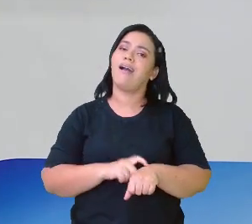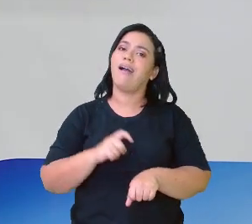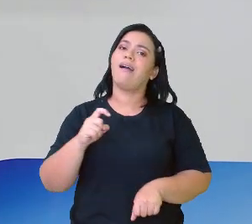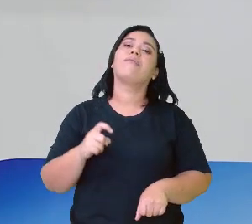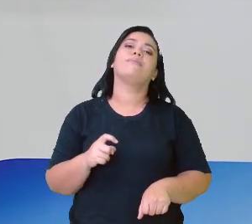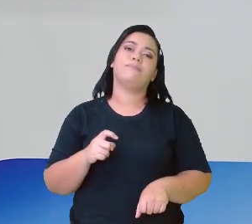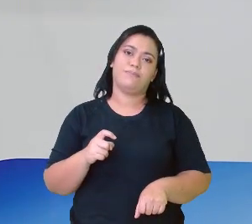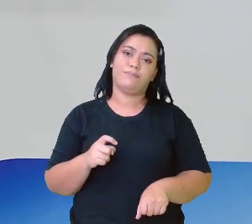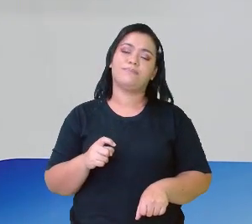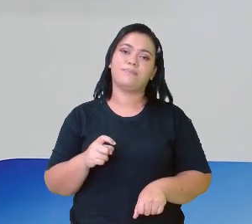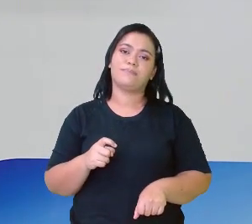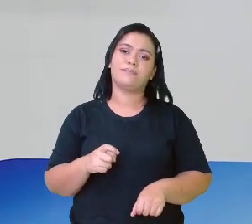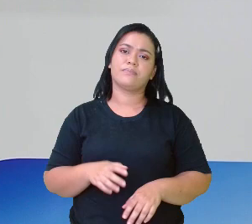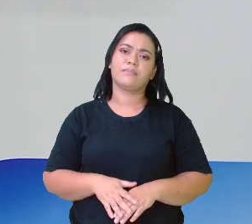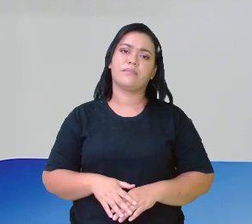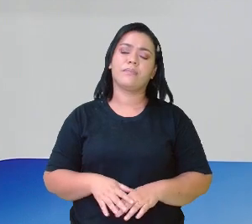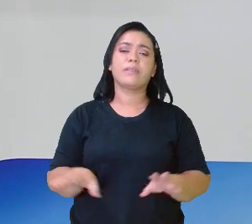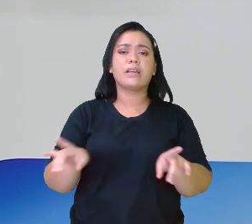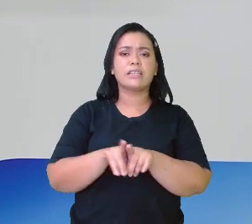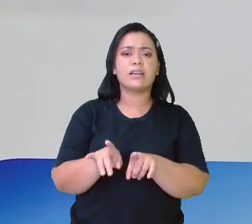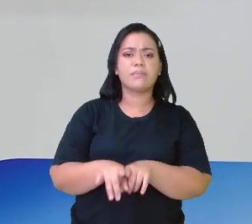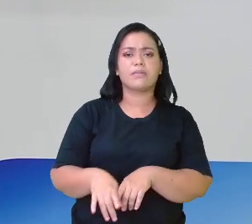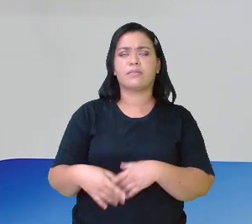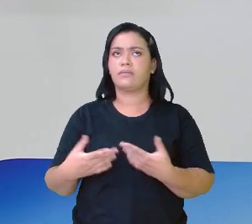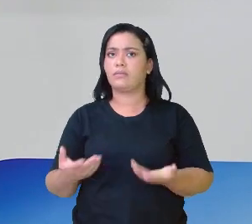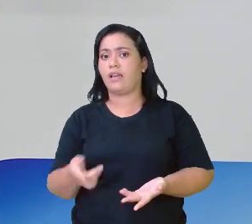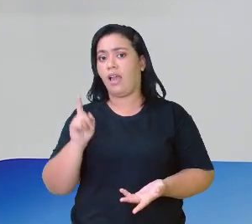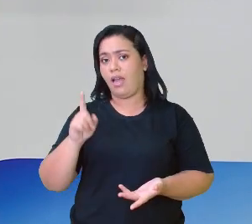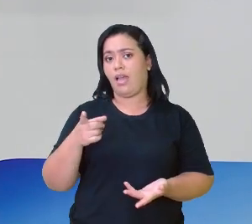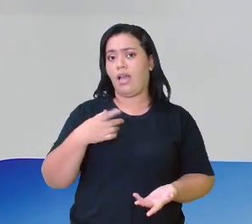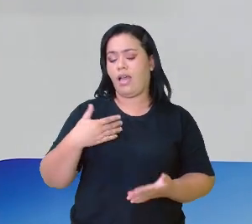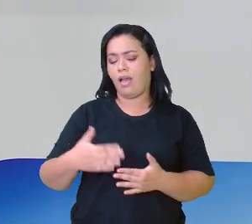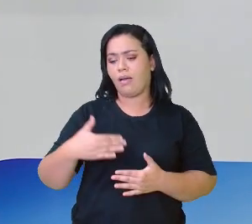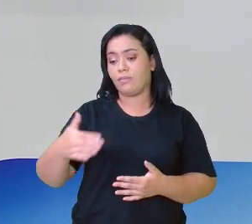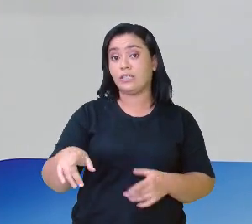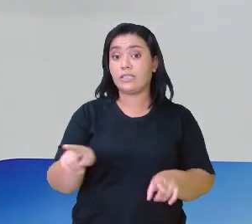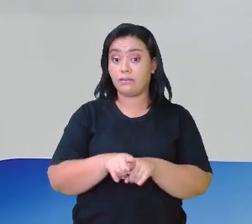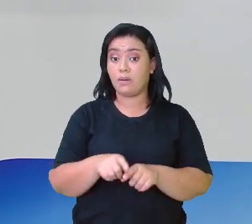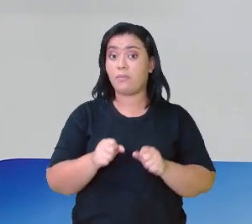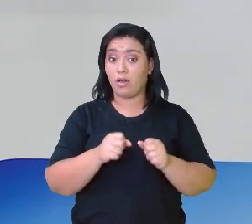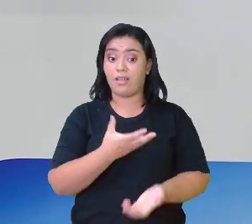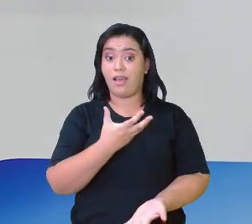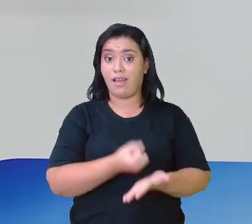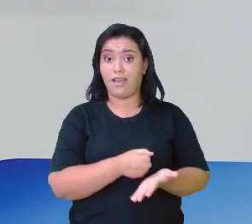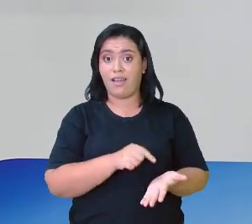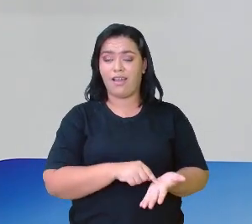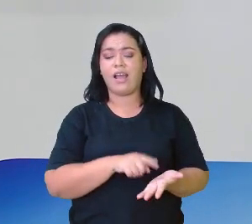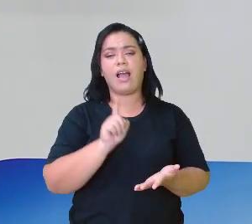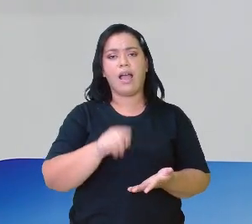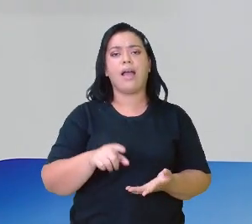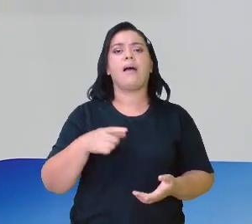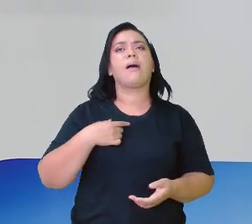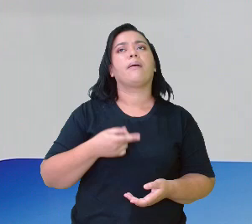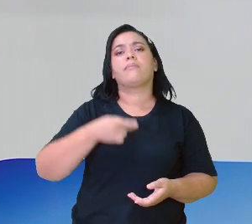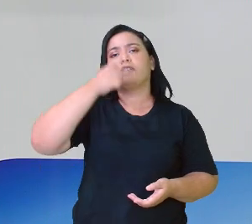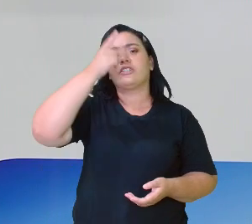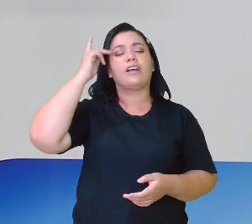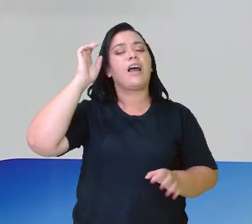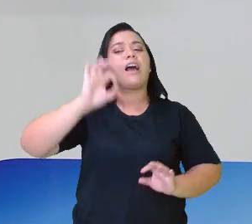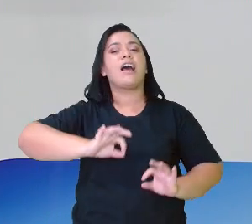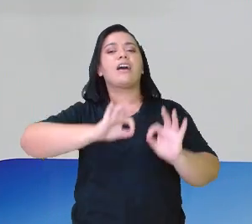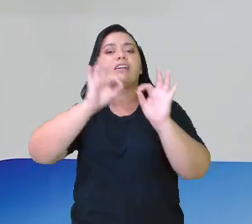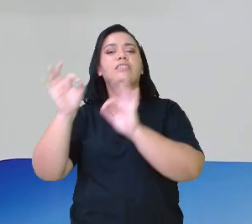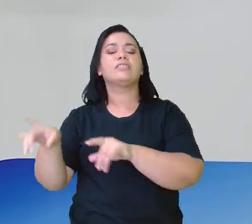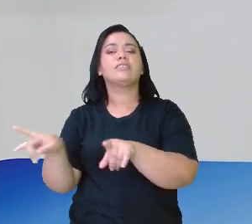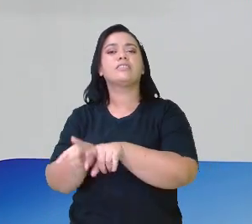que real. E também esse processo está sendo gravado, então tenho pessoas que devem estar assistindo essa